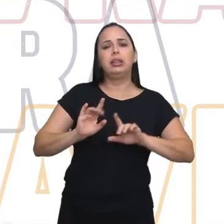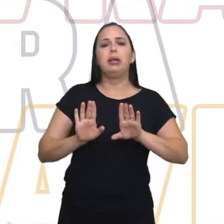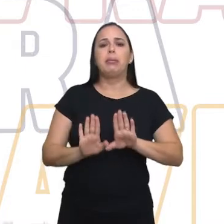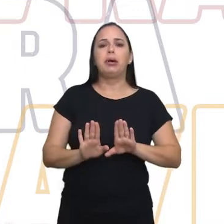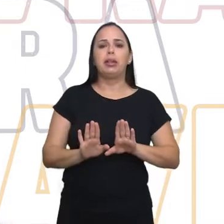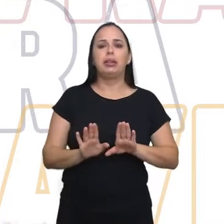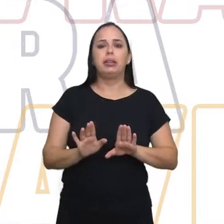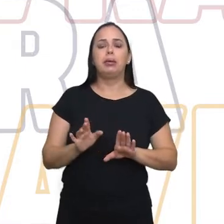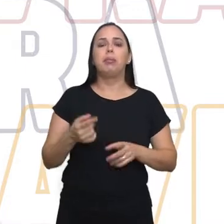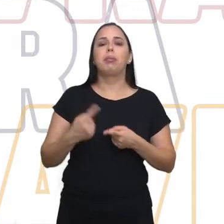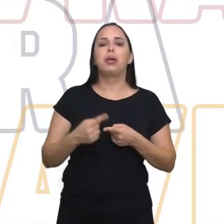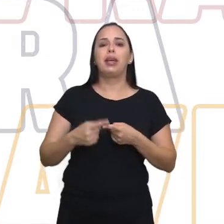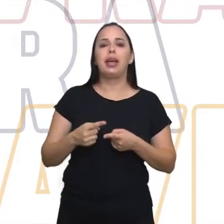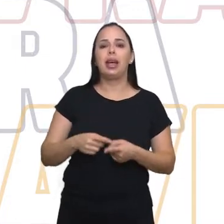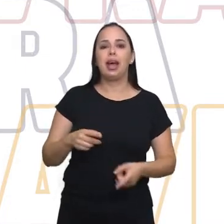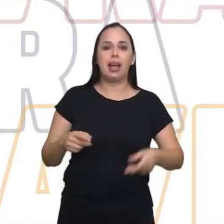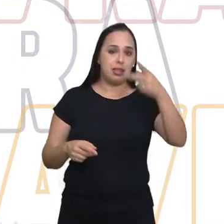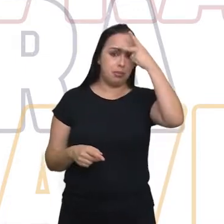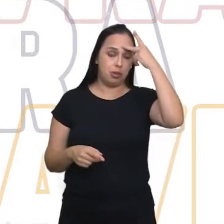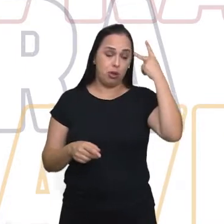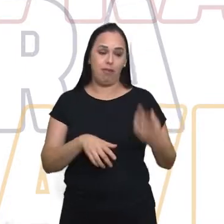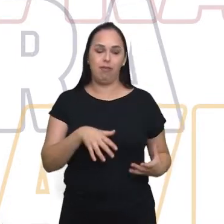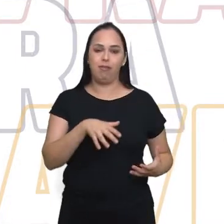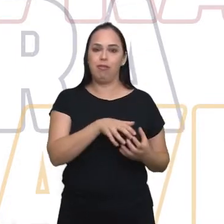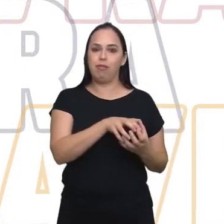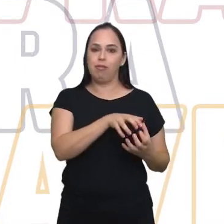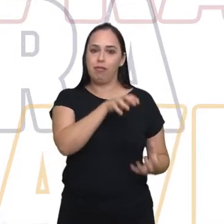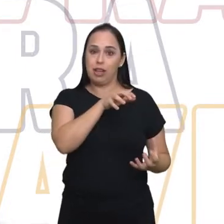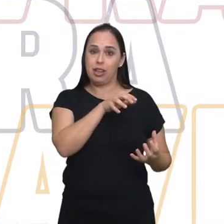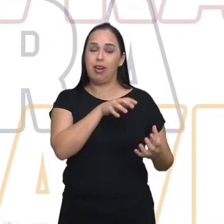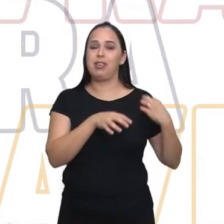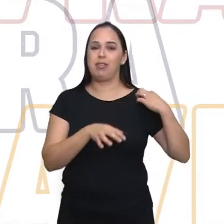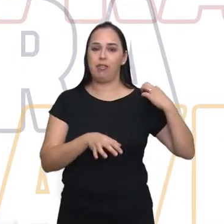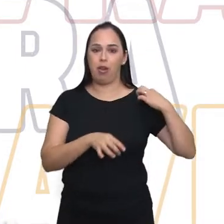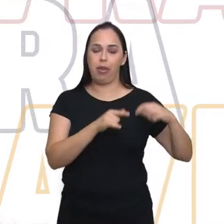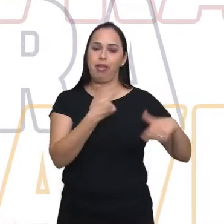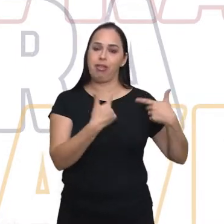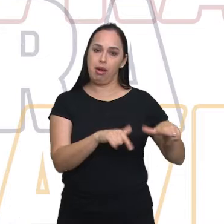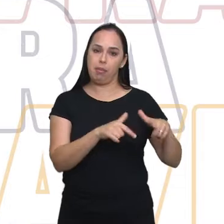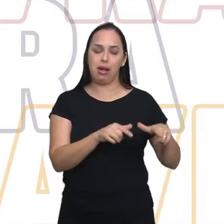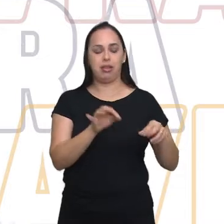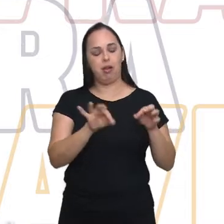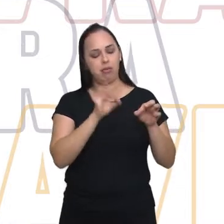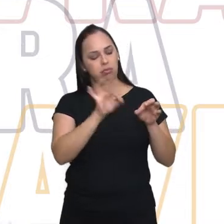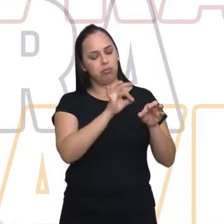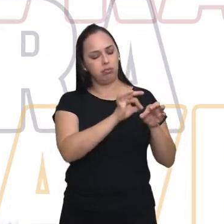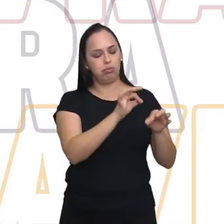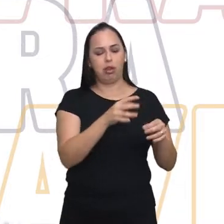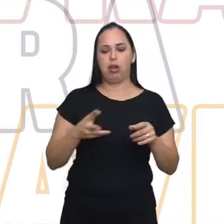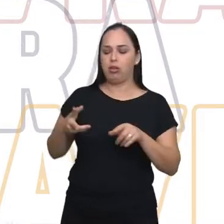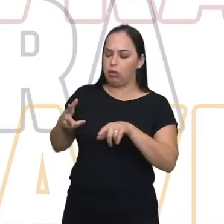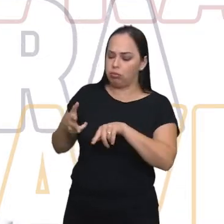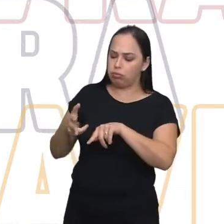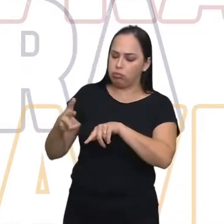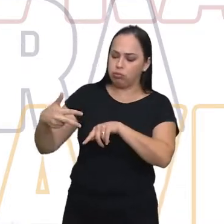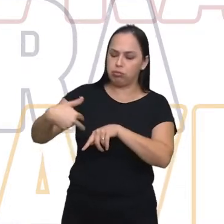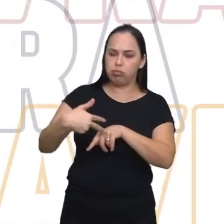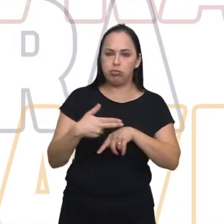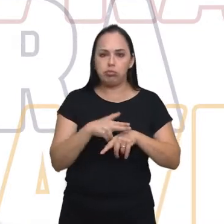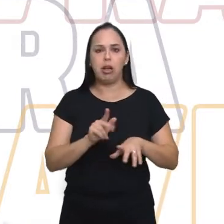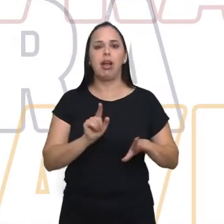maioria dessas voluntárias são idosas, então elas estão trabalhando em casa. Uma costura, outra corta essa mama, outra faz